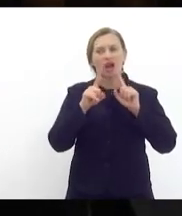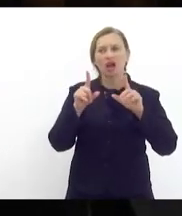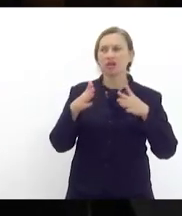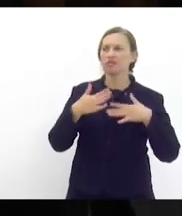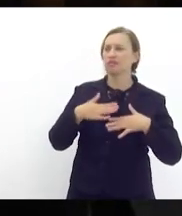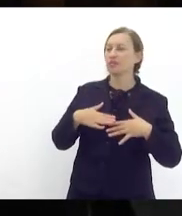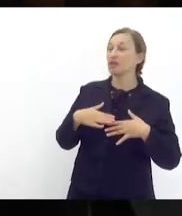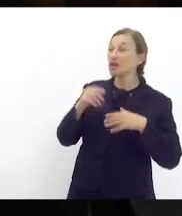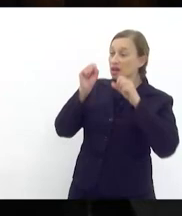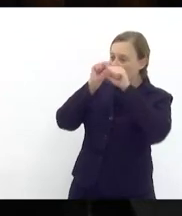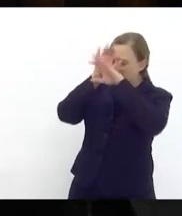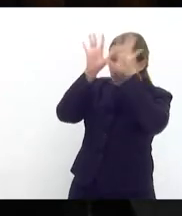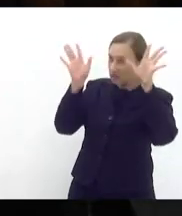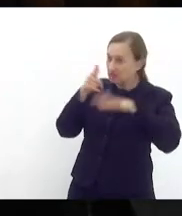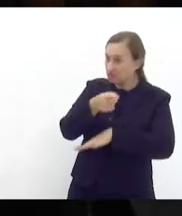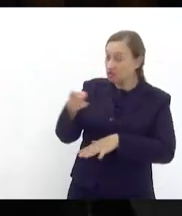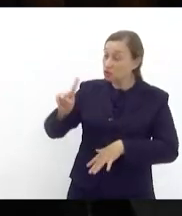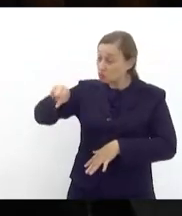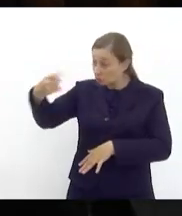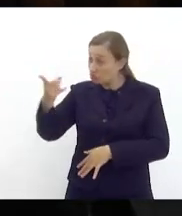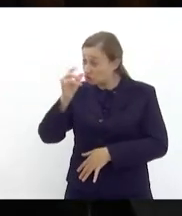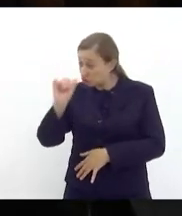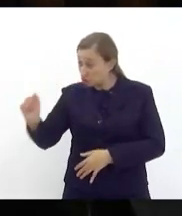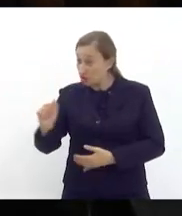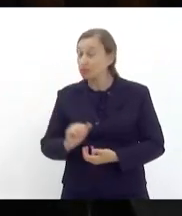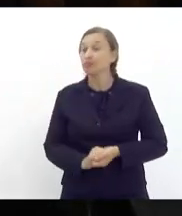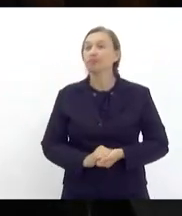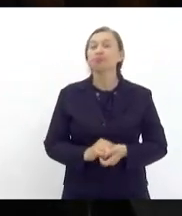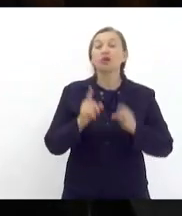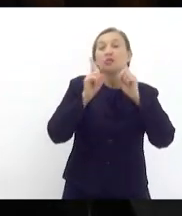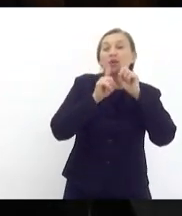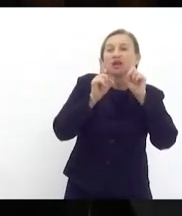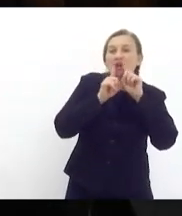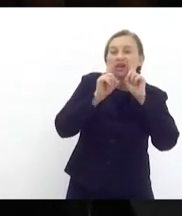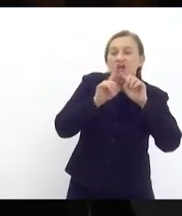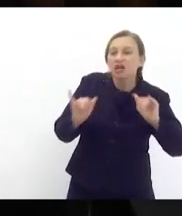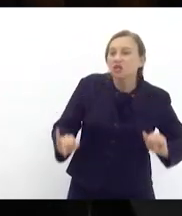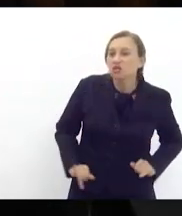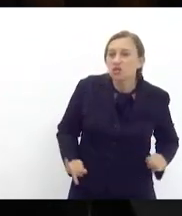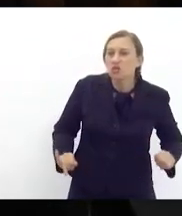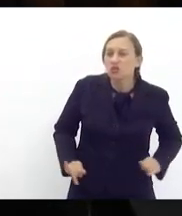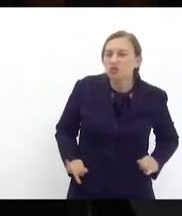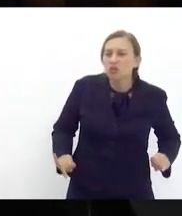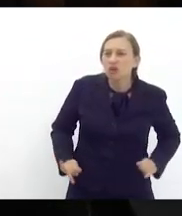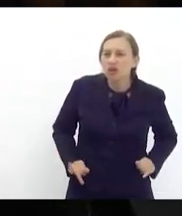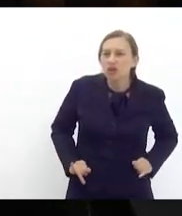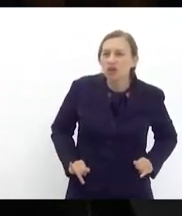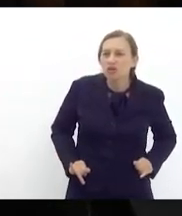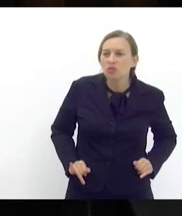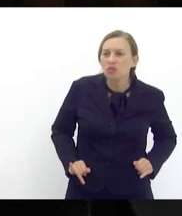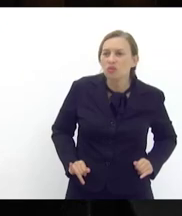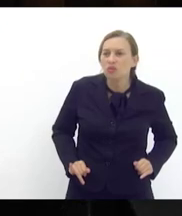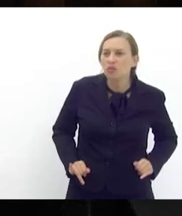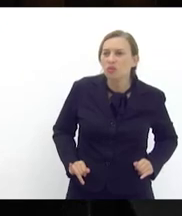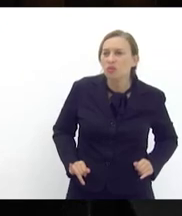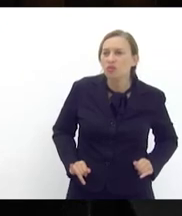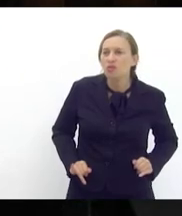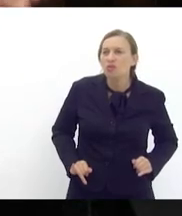memória de vocês no dia seguinte Maricá sofreu um intenso ataque do Comando Vermelho.